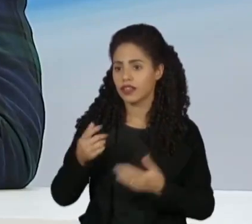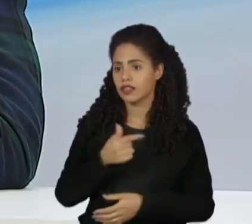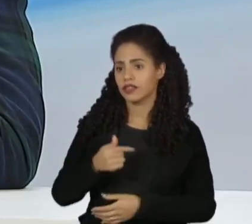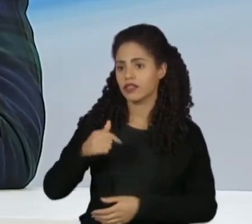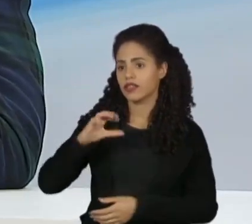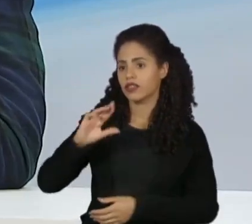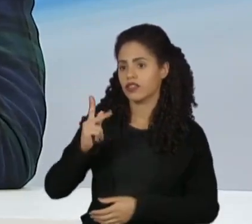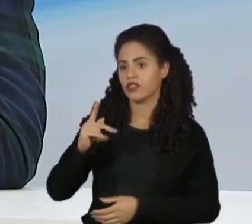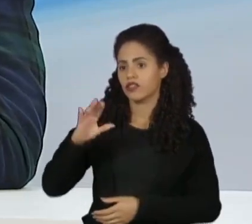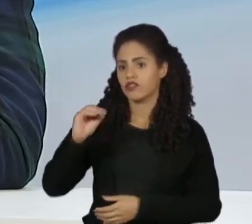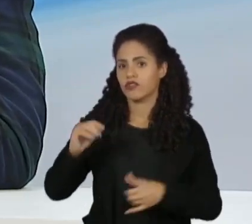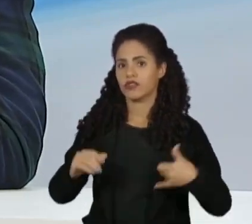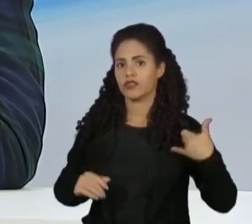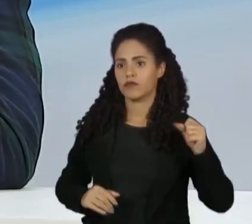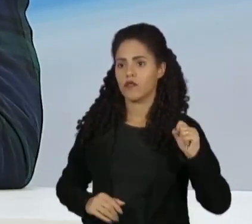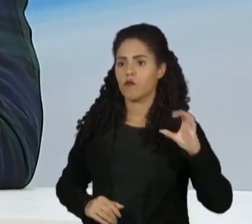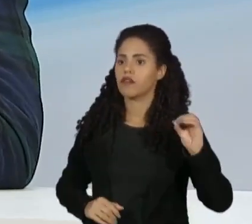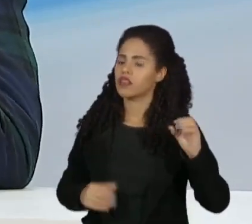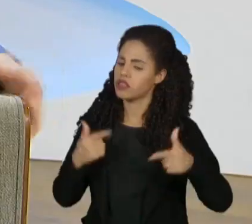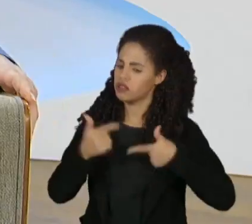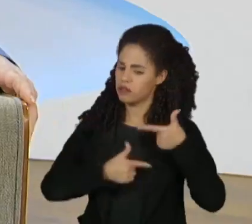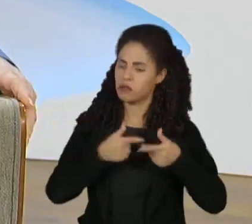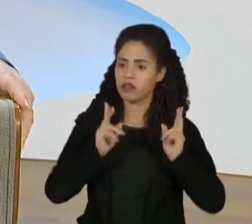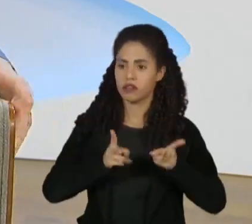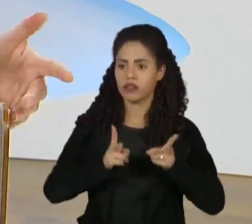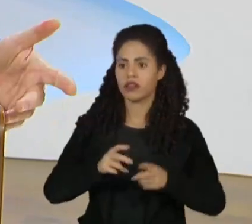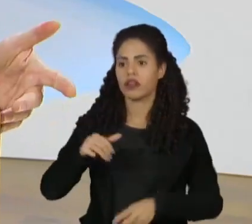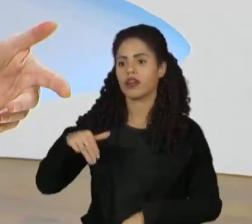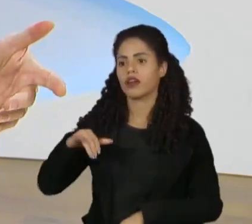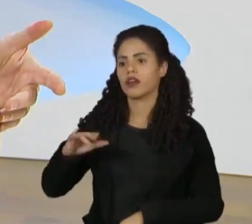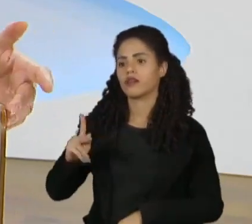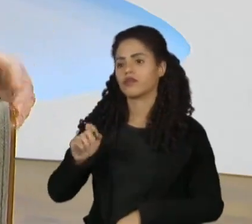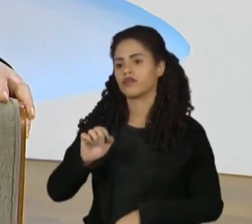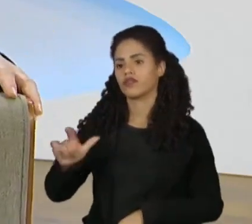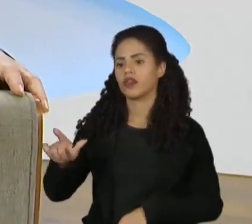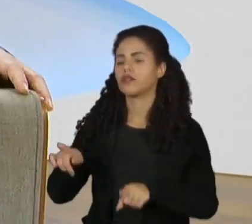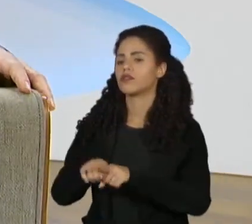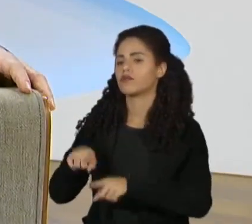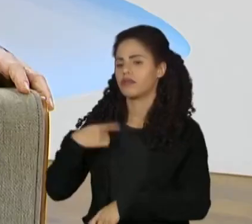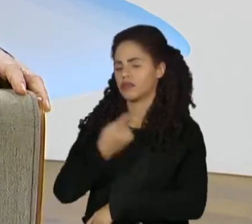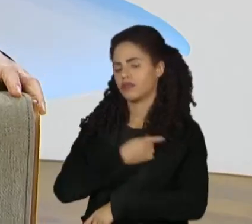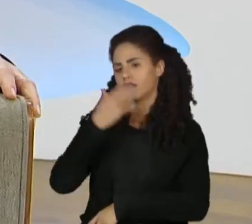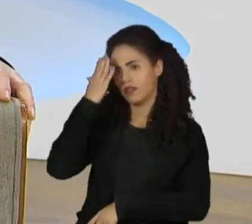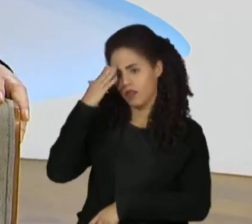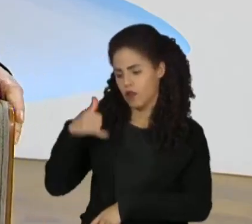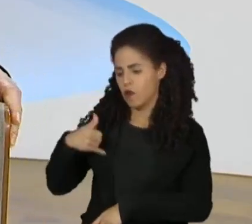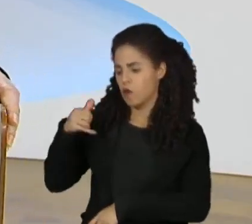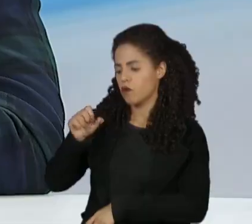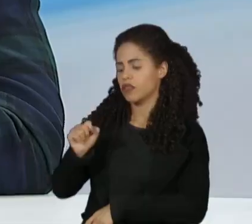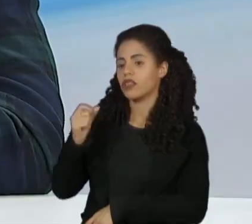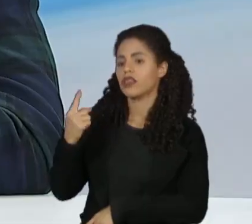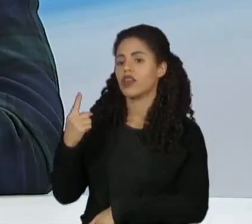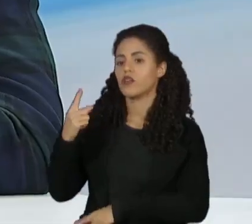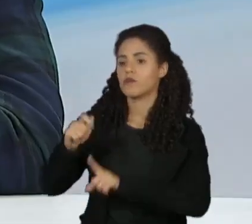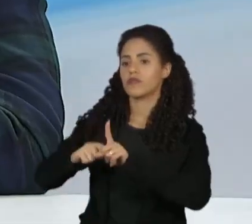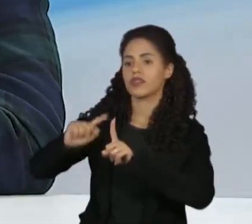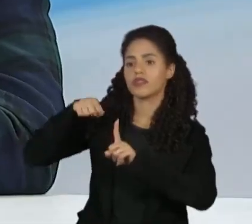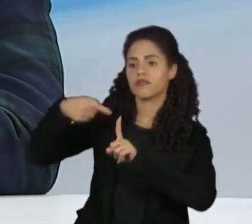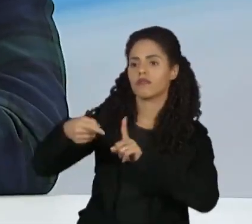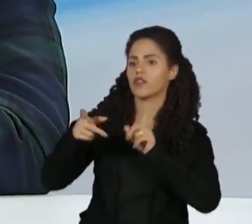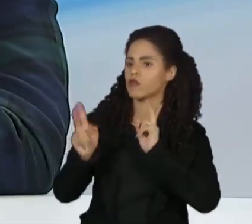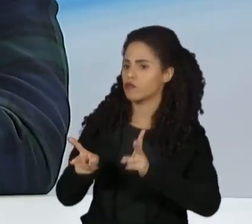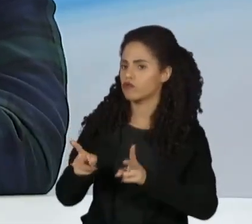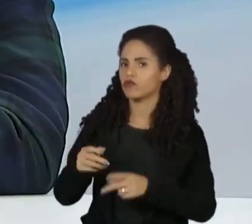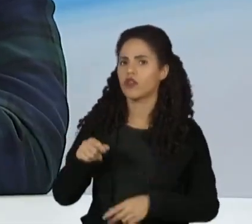completou 80 anos e tá Nativa o Mick Jagger é um exemplo de que todo mundo vai fazer 81 no mês que vem